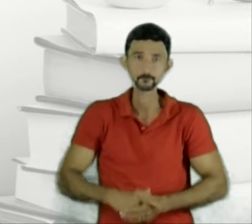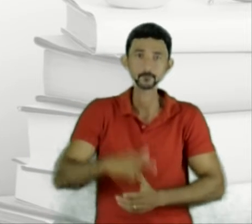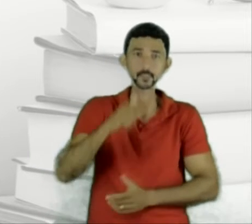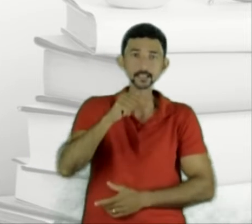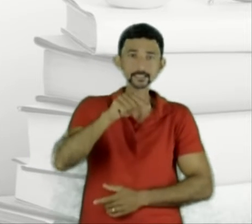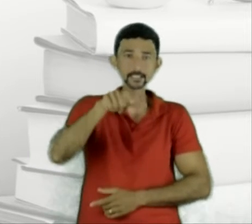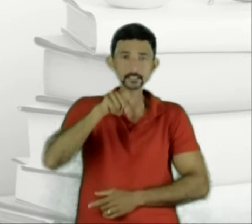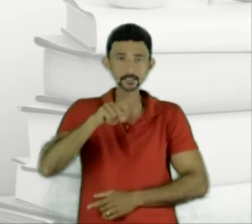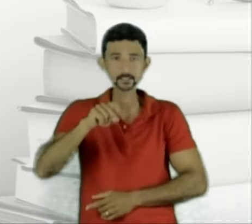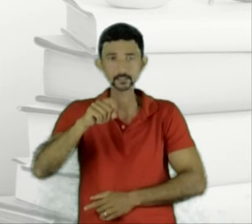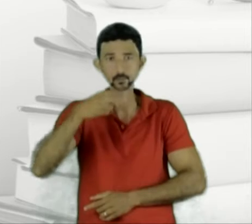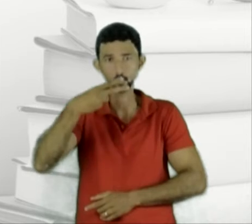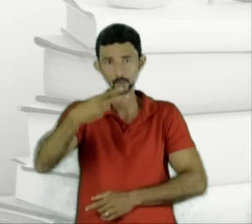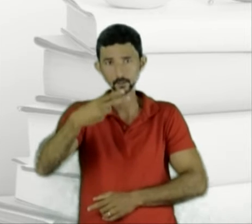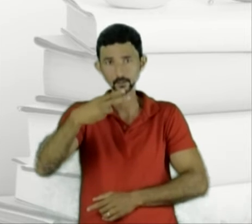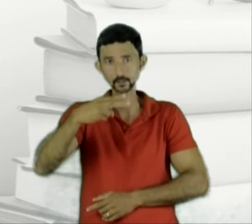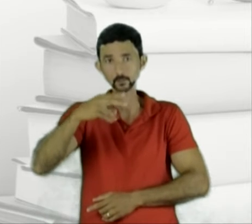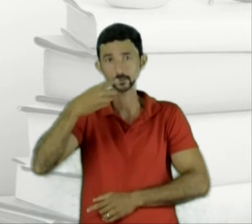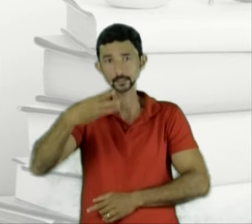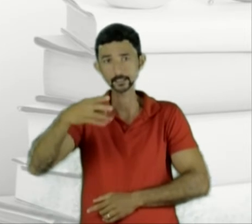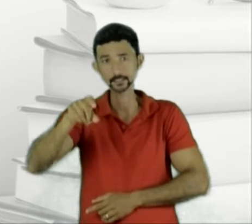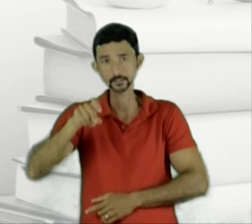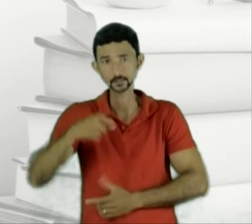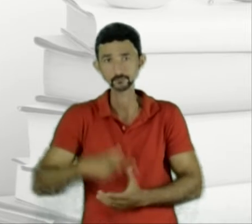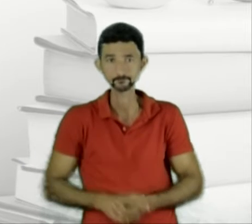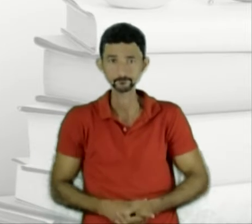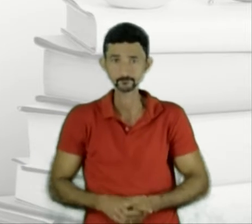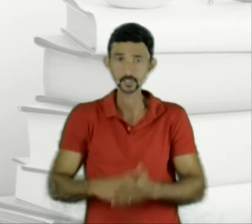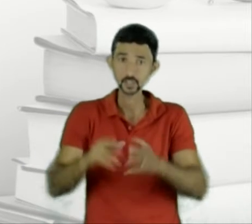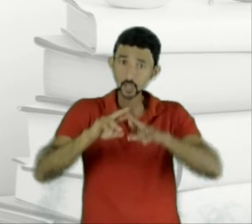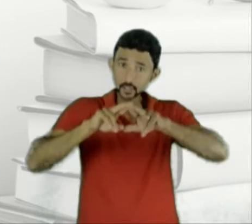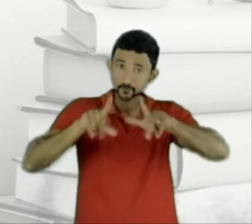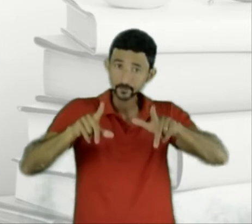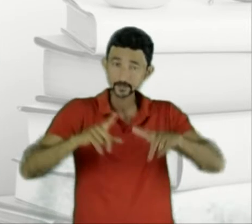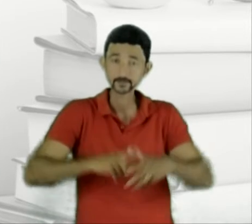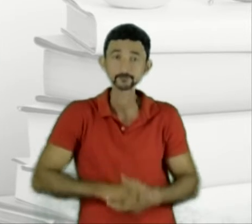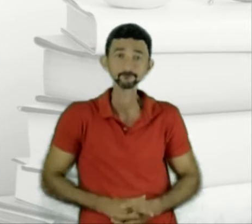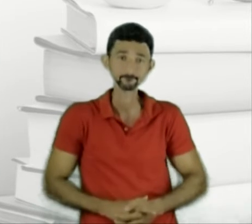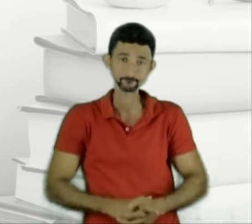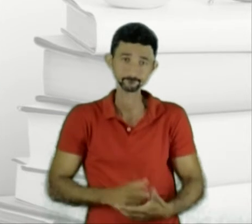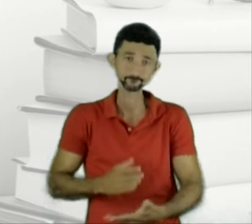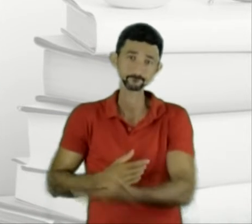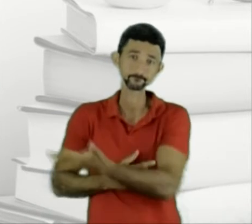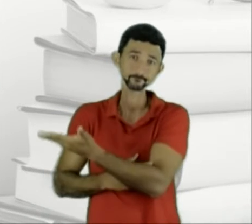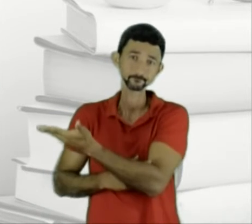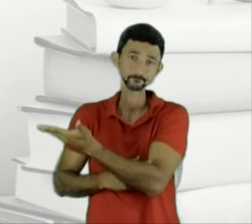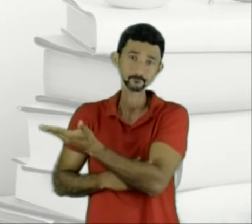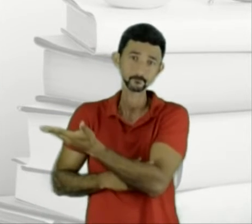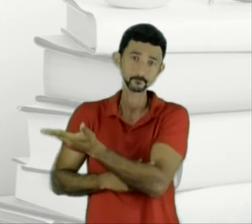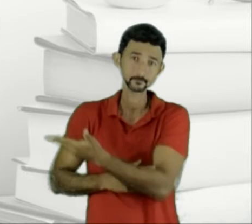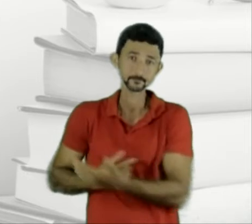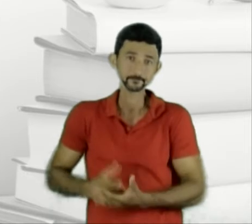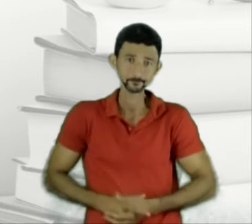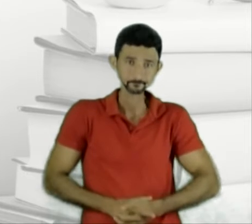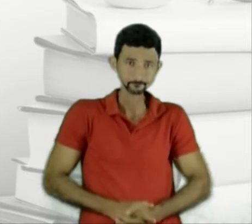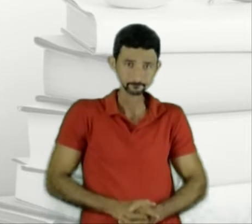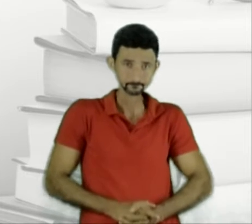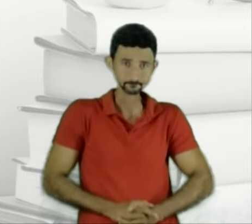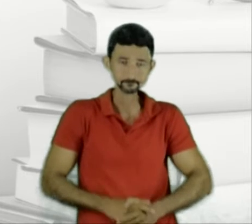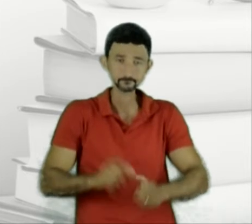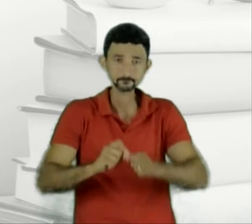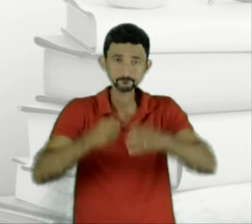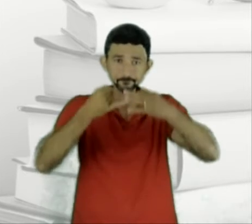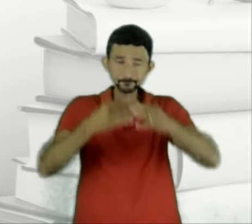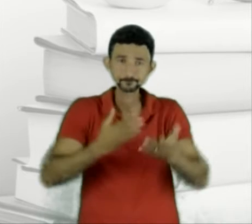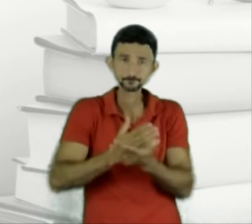7x ao quadrado e 3x é 7x quadrado menos 3x. Lembra do que a gente falou no início? A gente